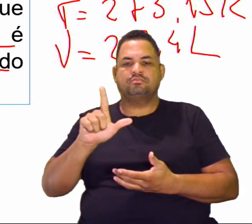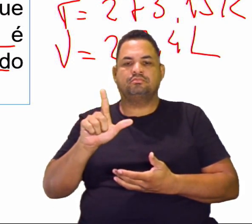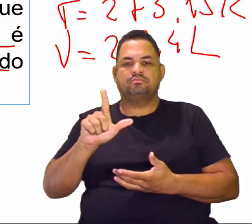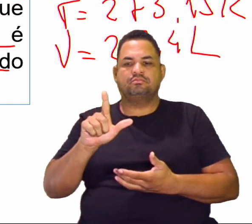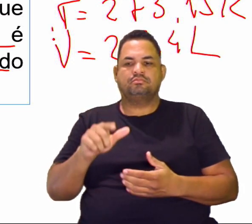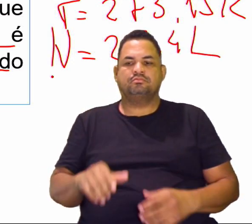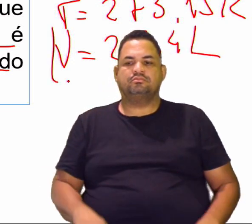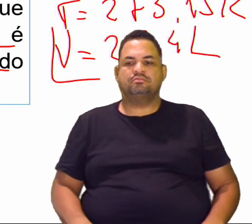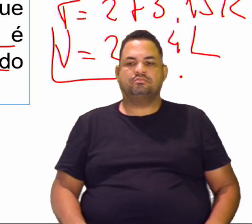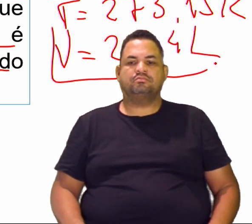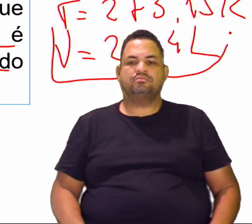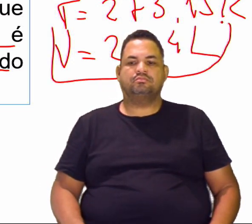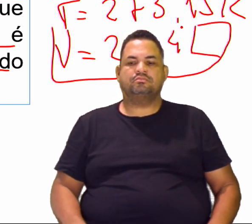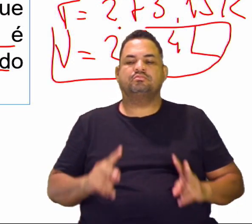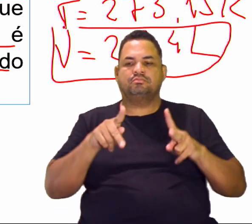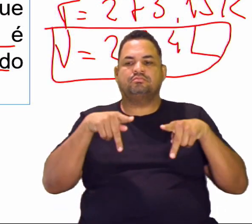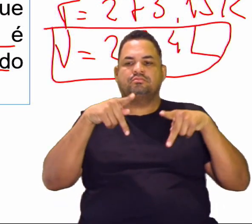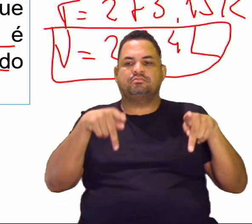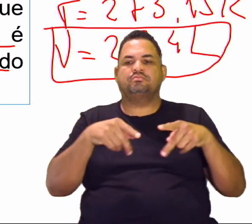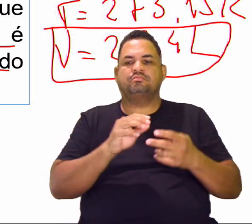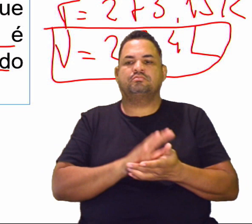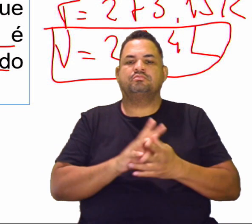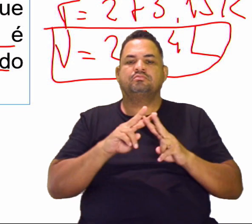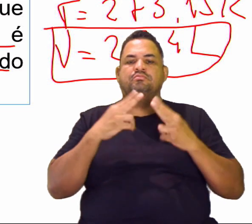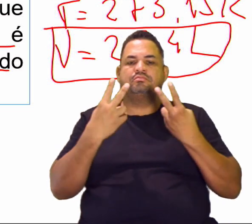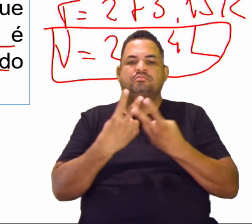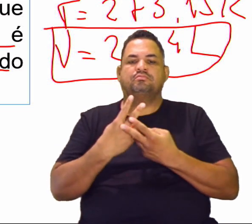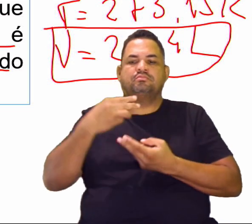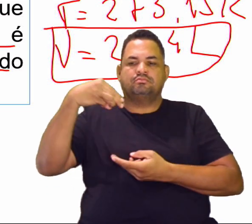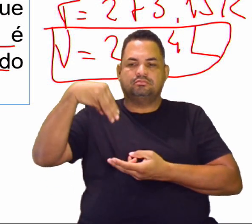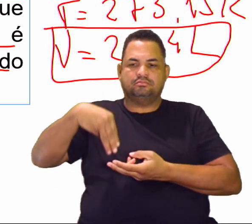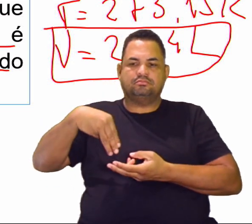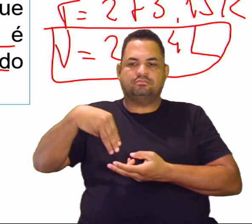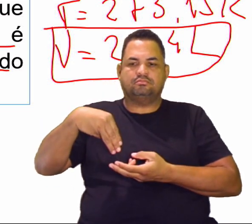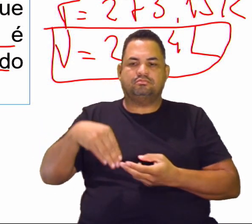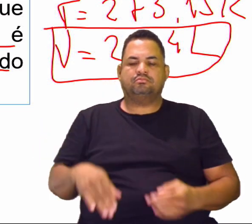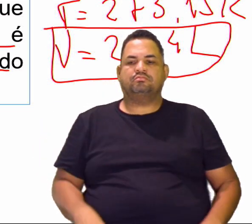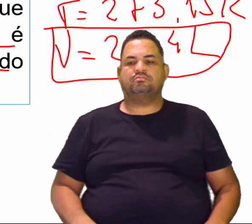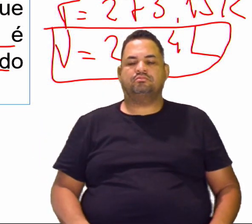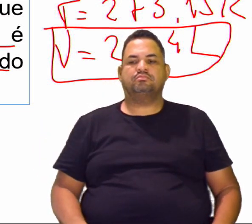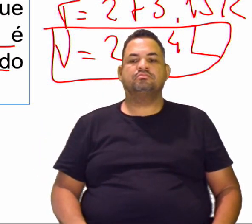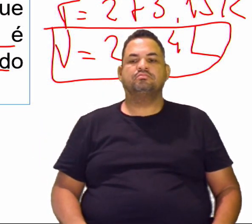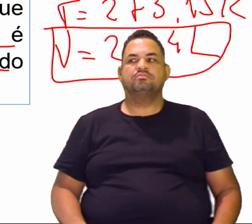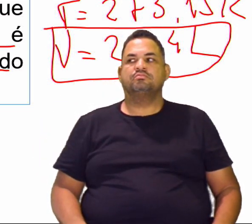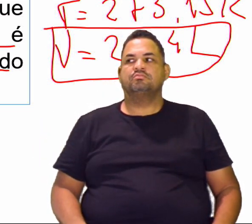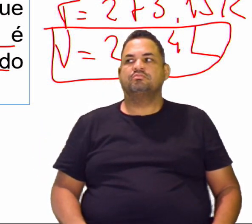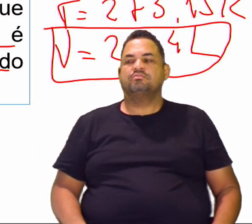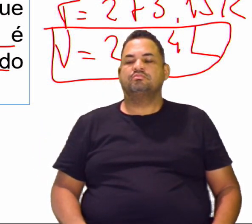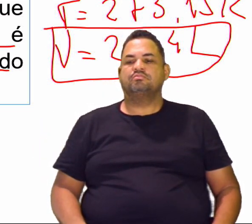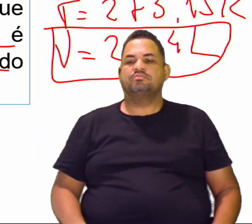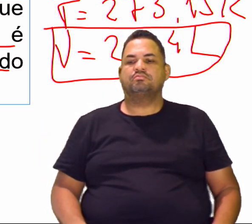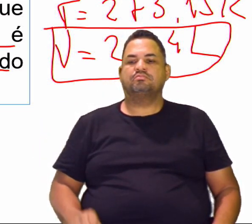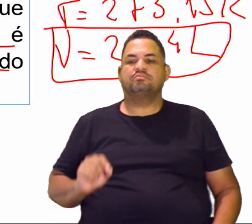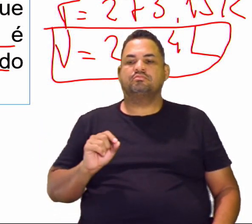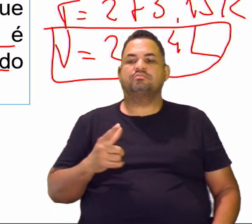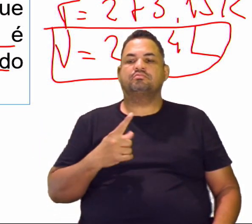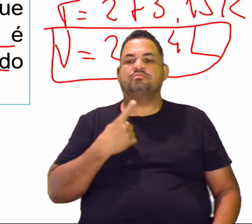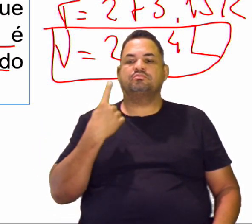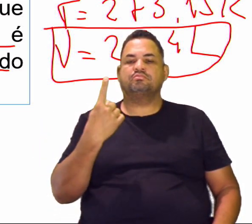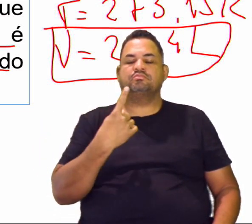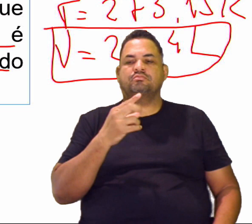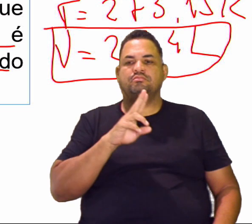22,4 litros, que é o popular volume molar, tá bom? Então, estas são o que